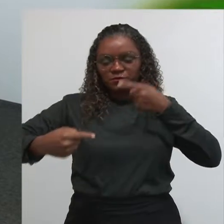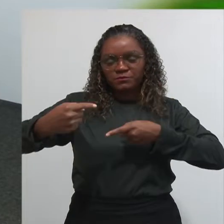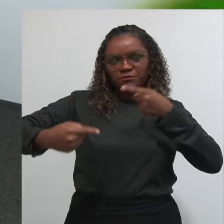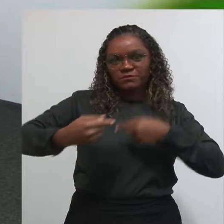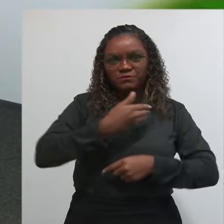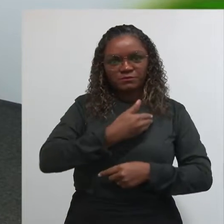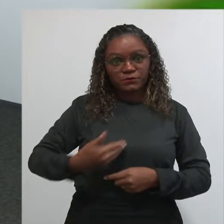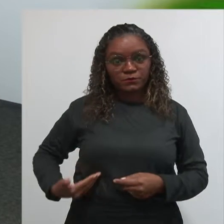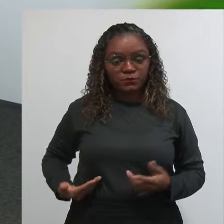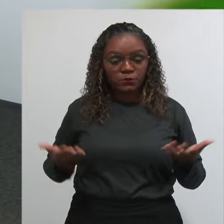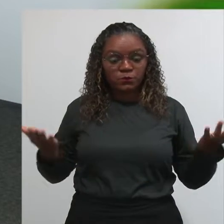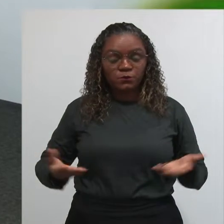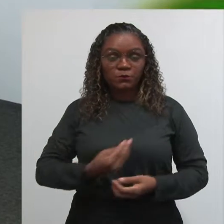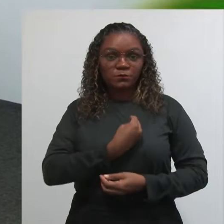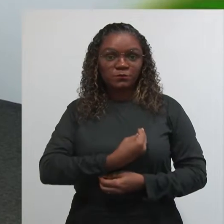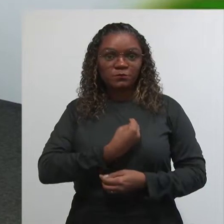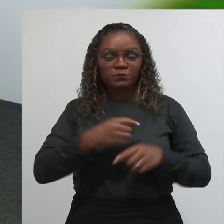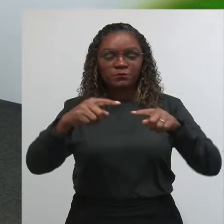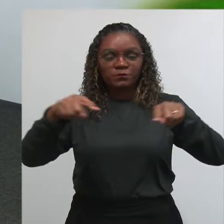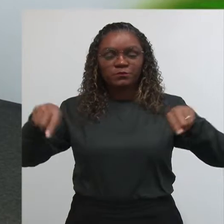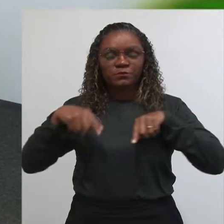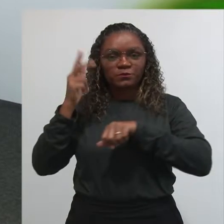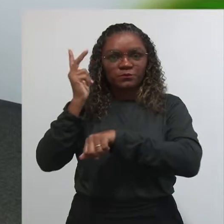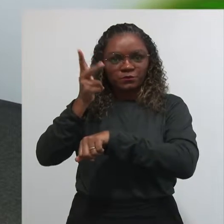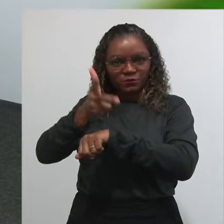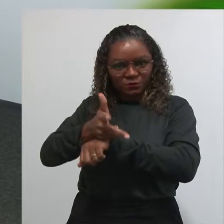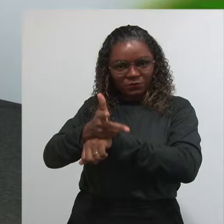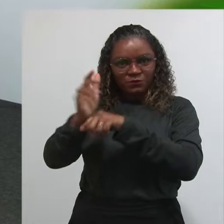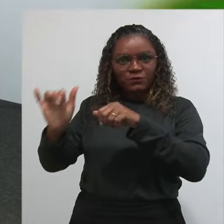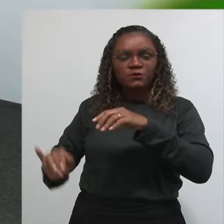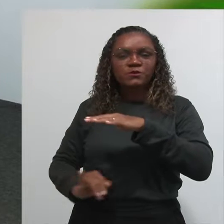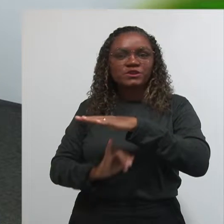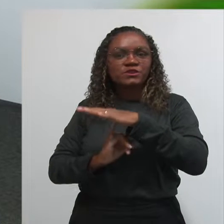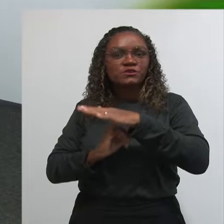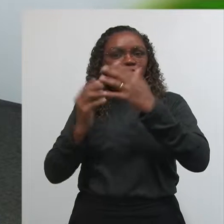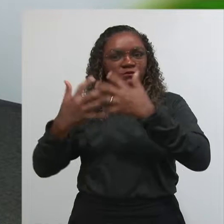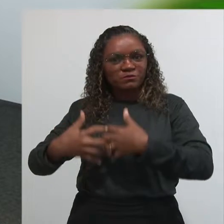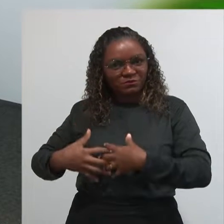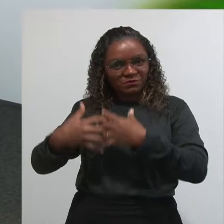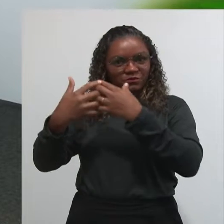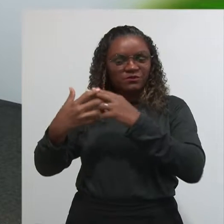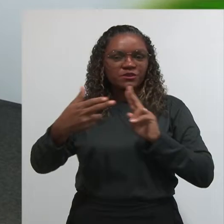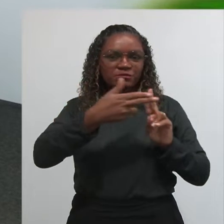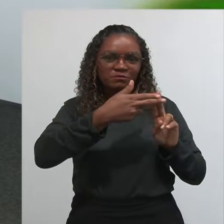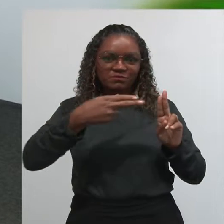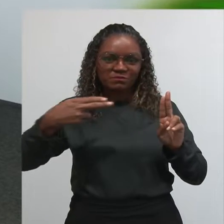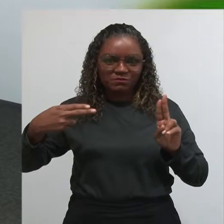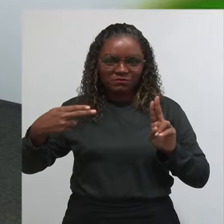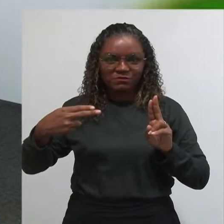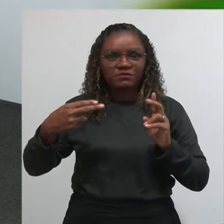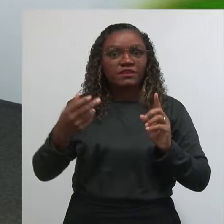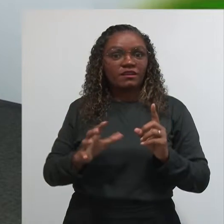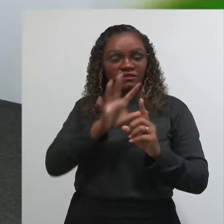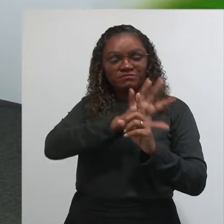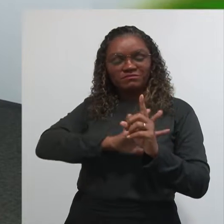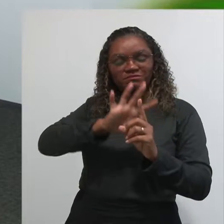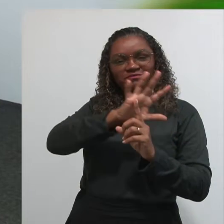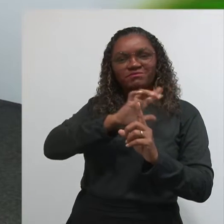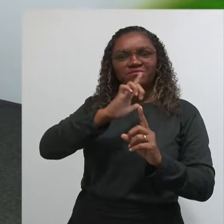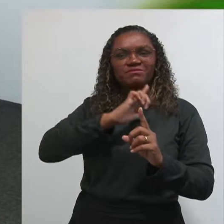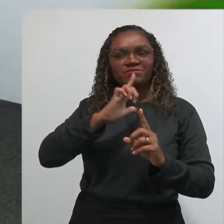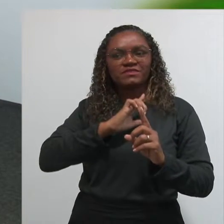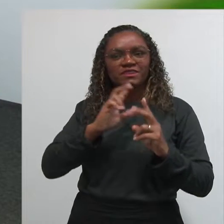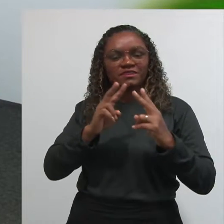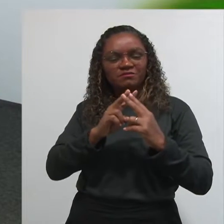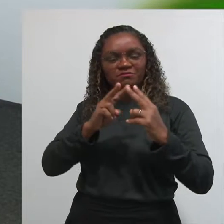nos estúdios de gravação do IFRO Campus Porto Velho, Zona Norte. Ao fundo nós temos uma parede branca com as iniciais EAD, Mudando